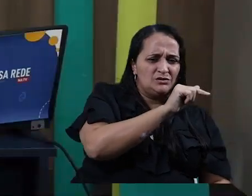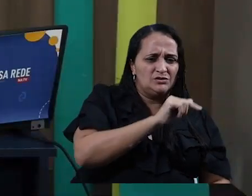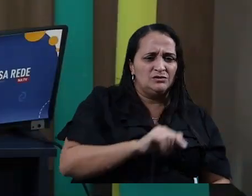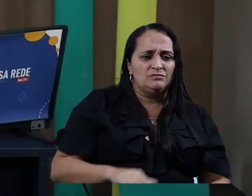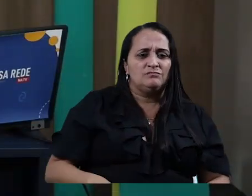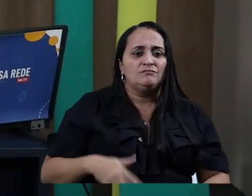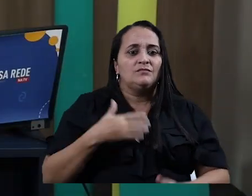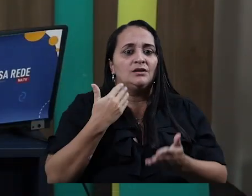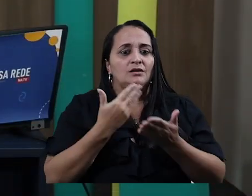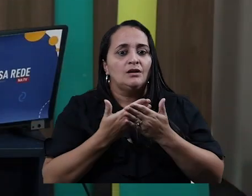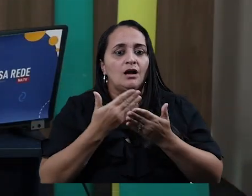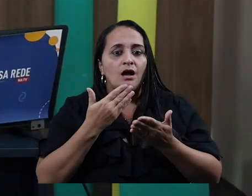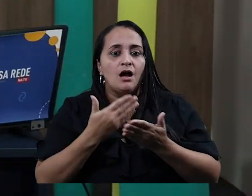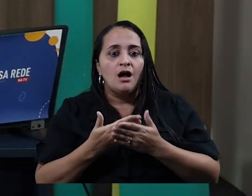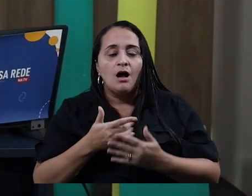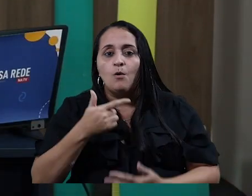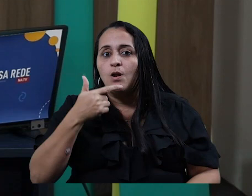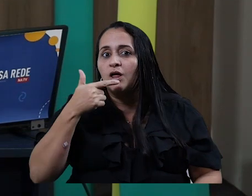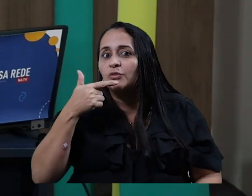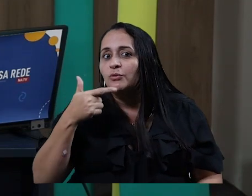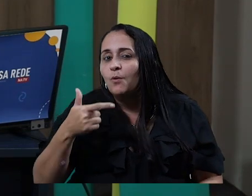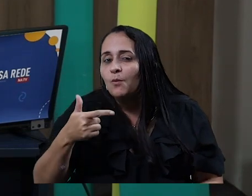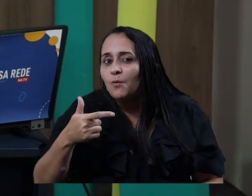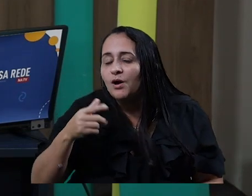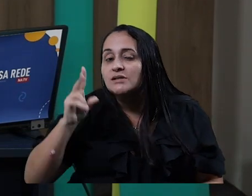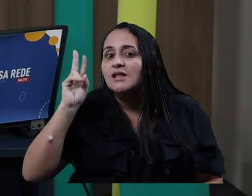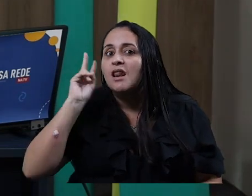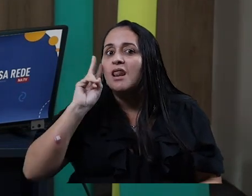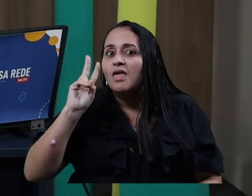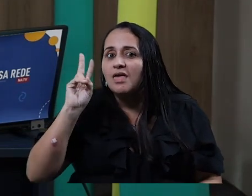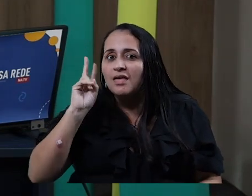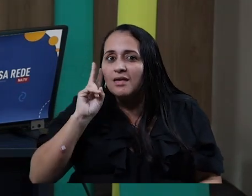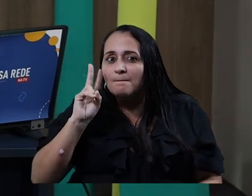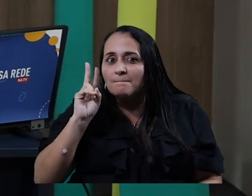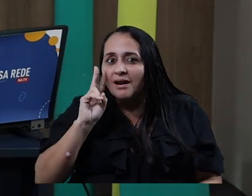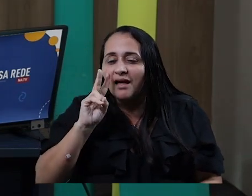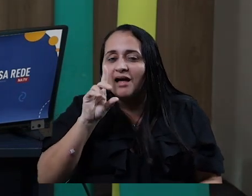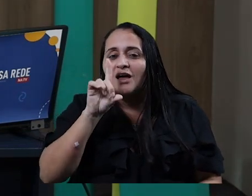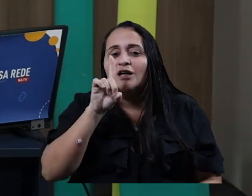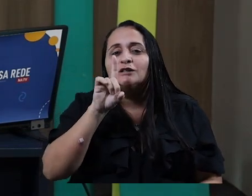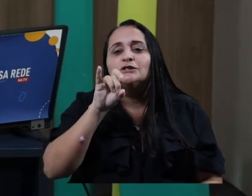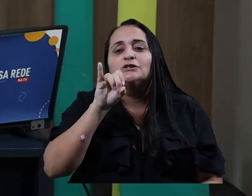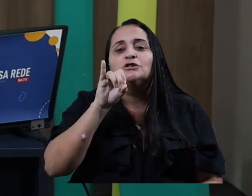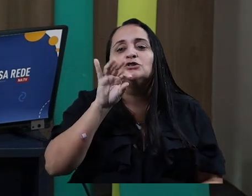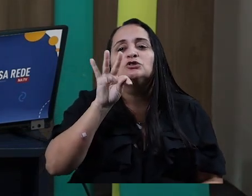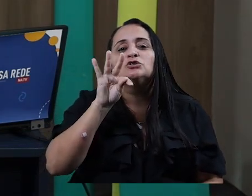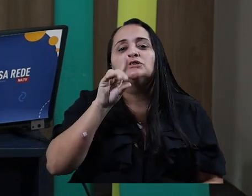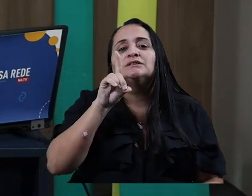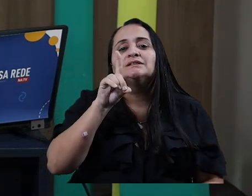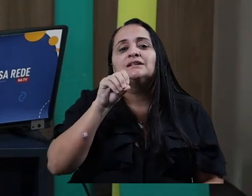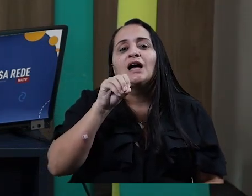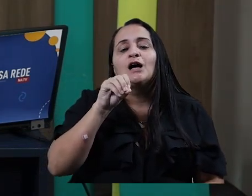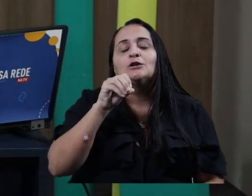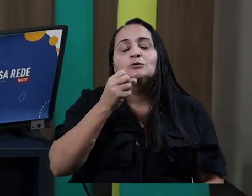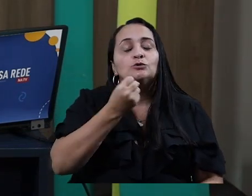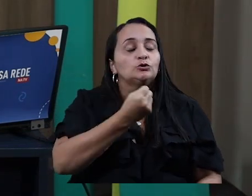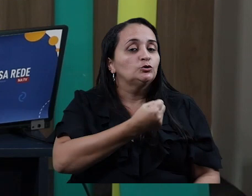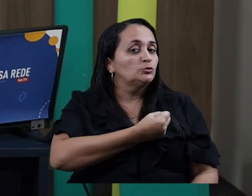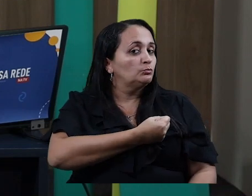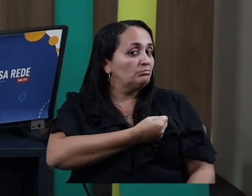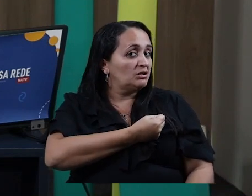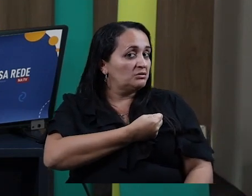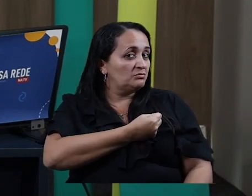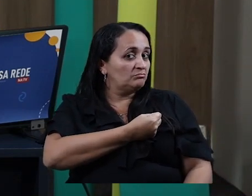aula 2, que foi a aula do ditado de números. Lembra que eu falei que a gente não deve apoiar a